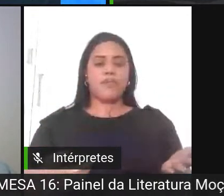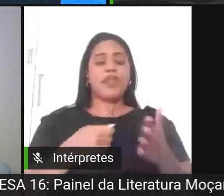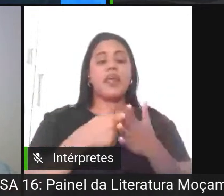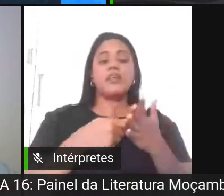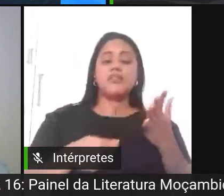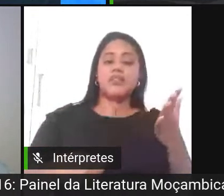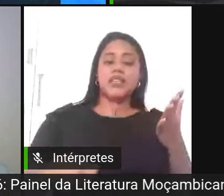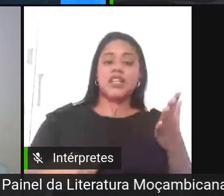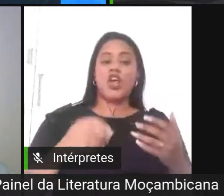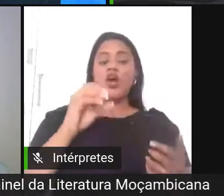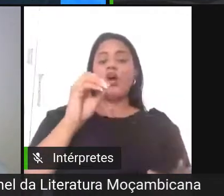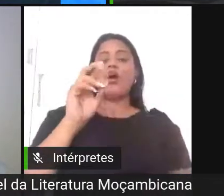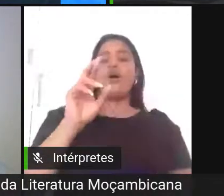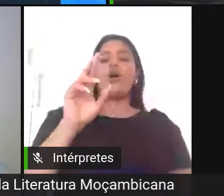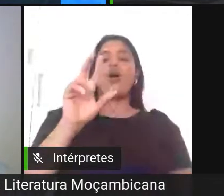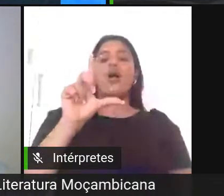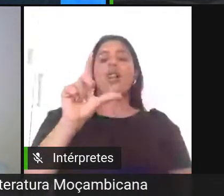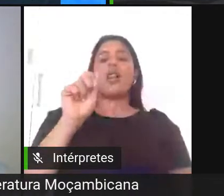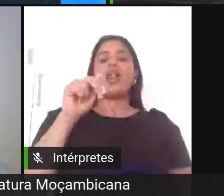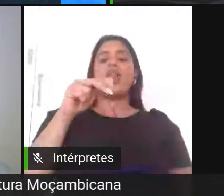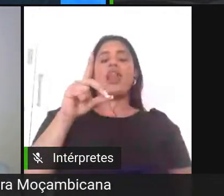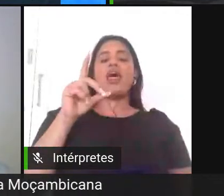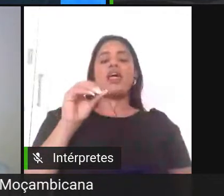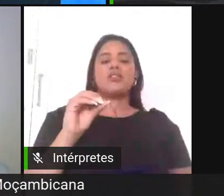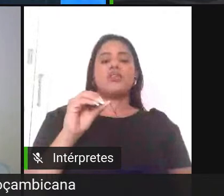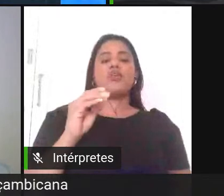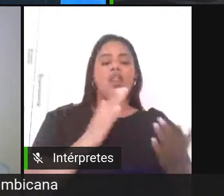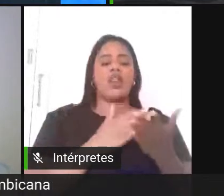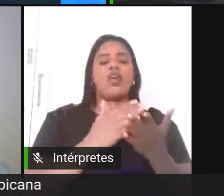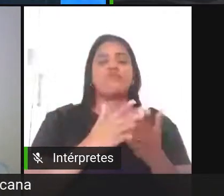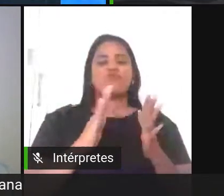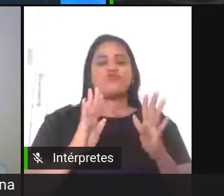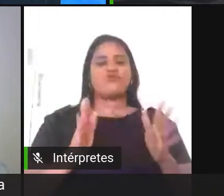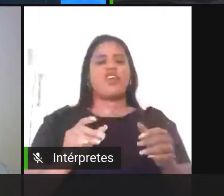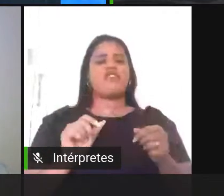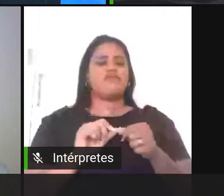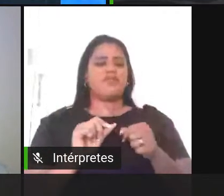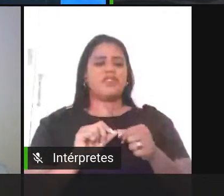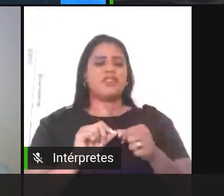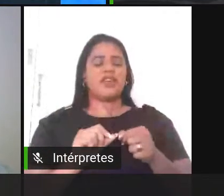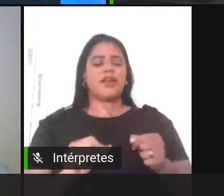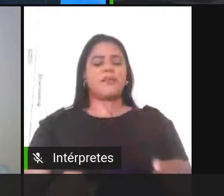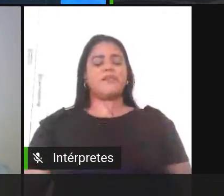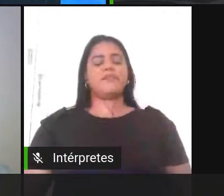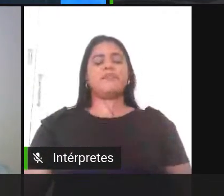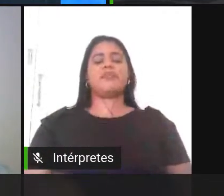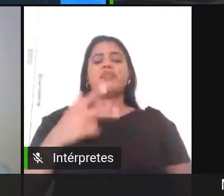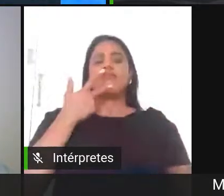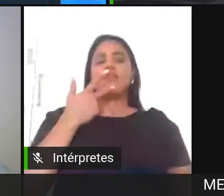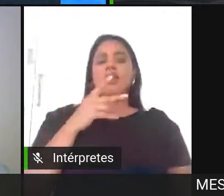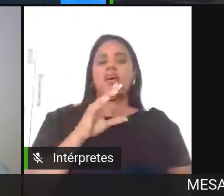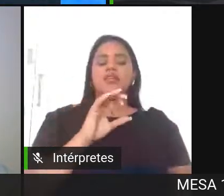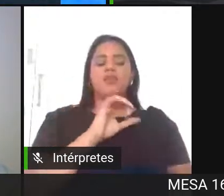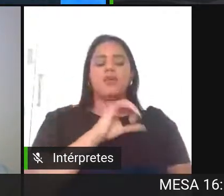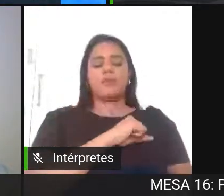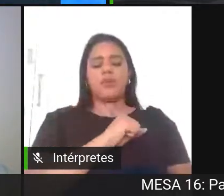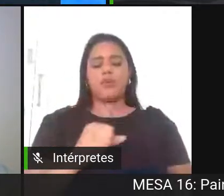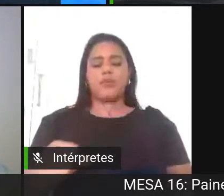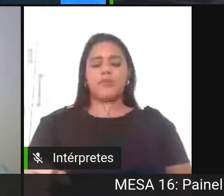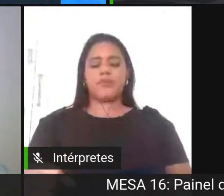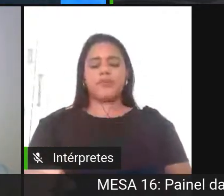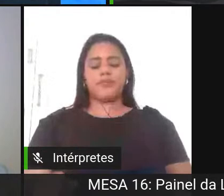Portagem. Falar de amor entre João Schelling e uma outra personagem, já não me lembro agora,